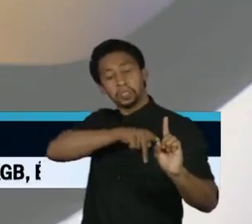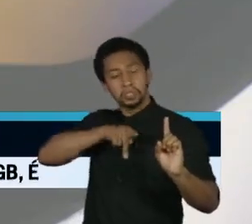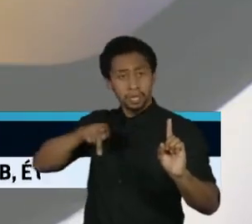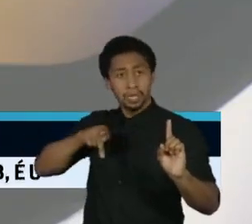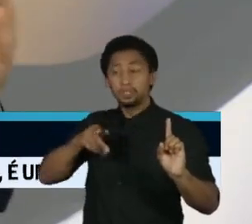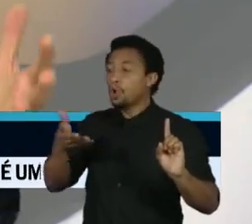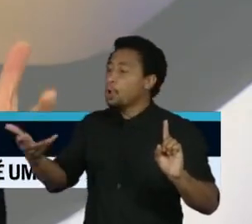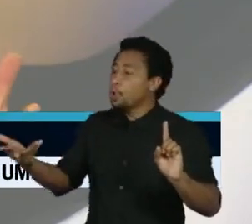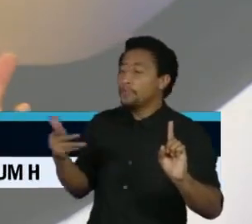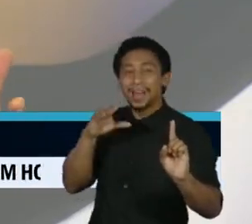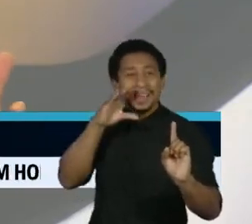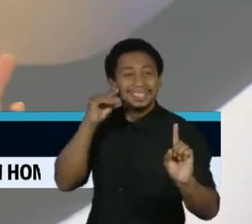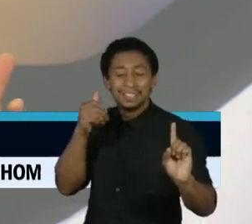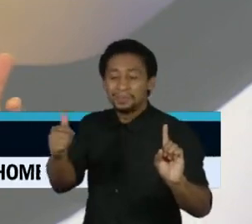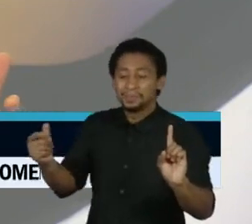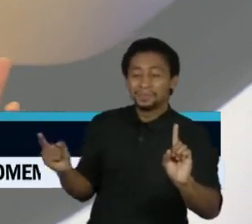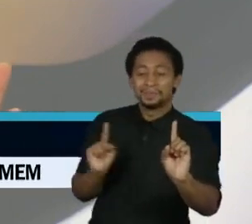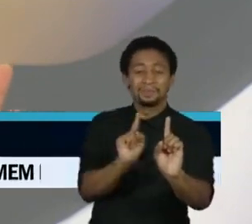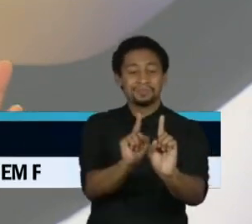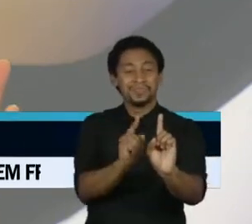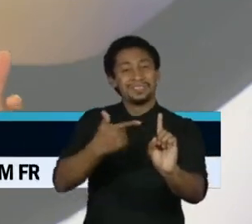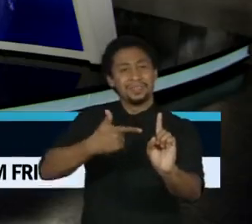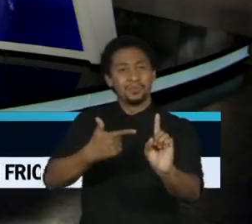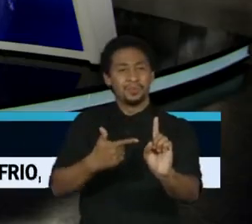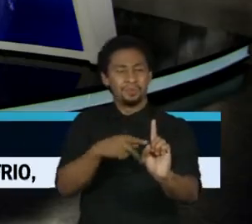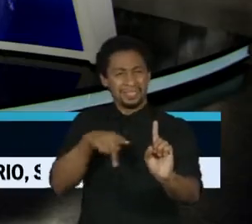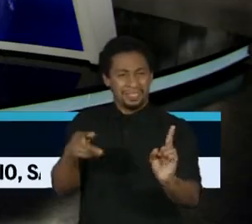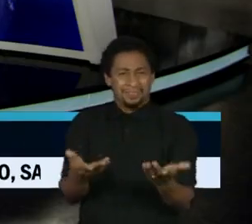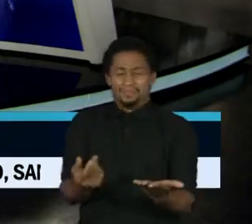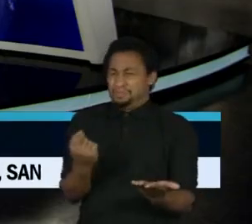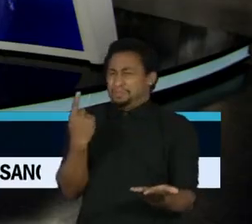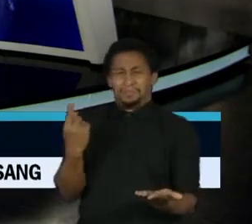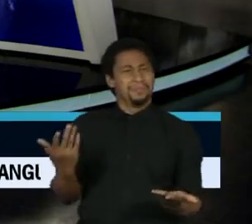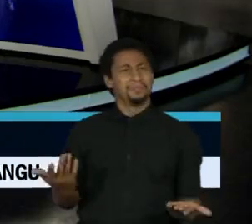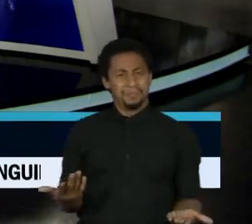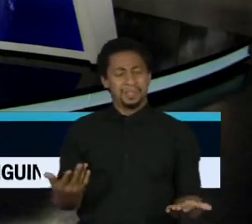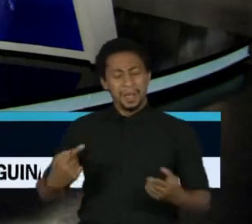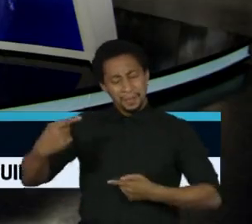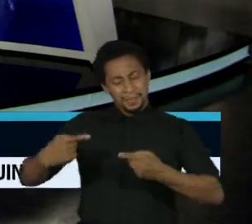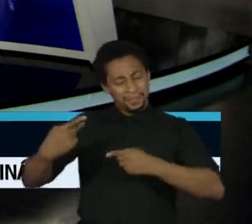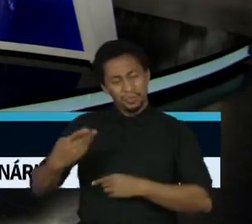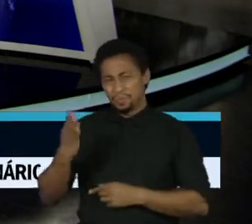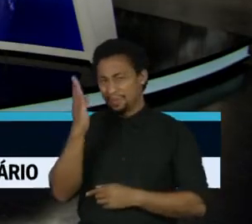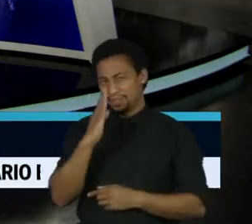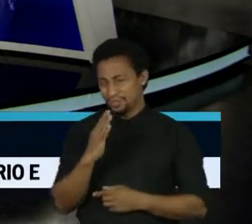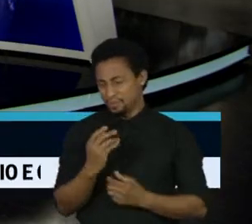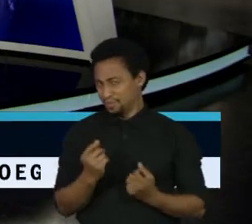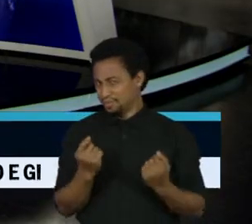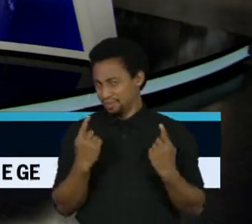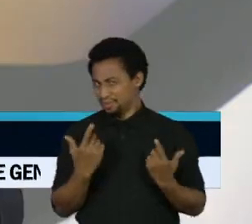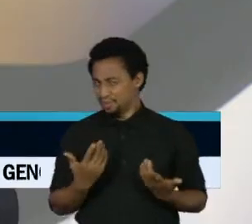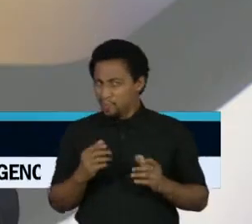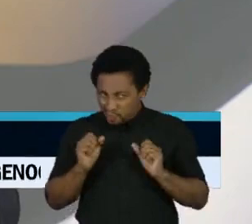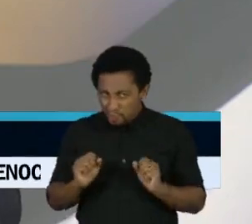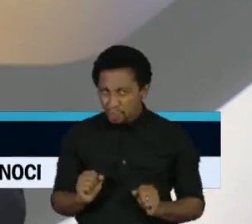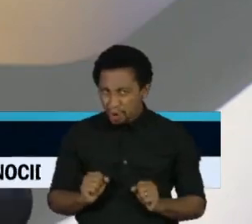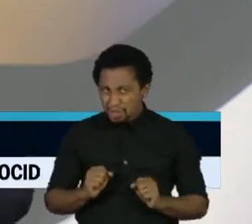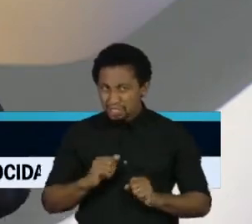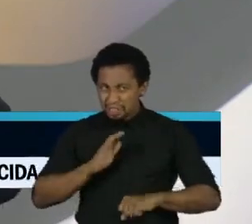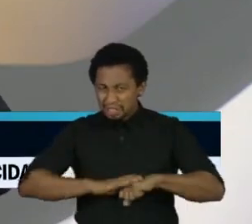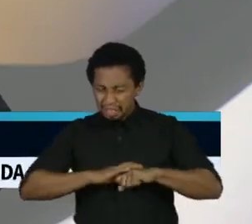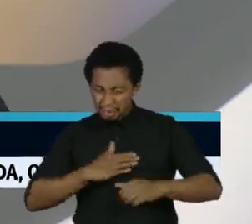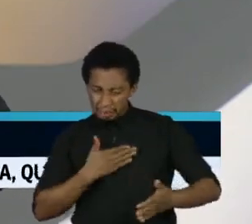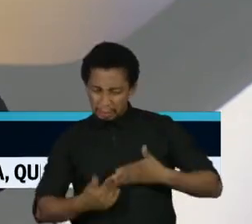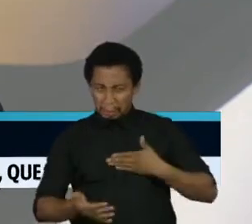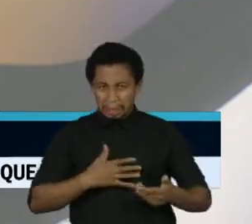é cada coisa que a gente chama na política brasileira é que você vem aparência que vale tudo vale tudo